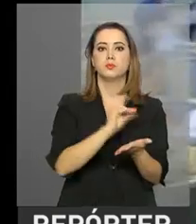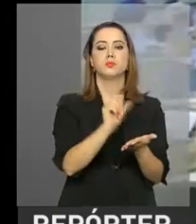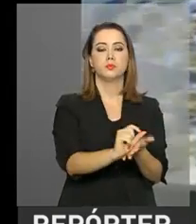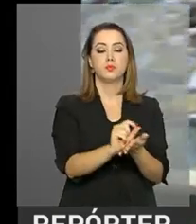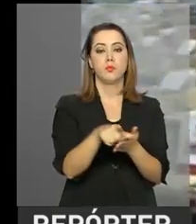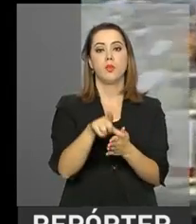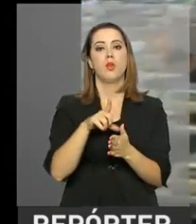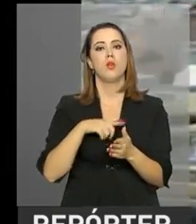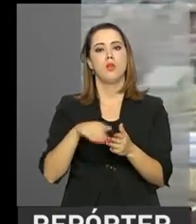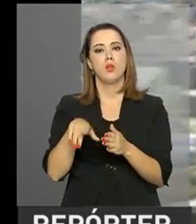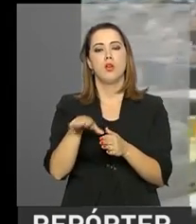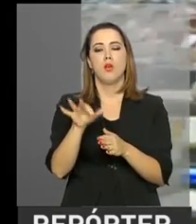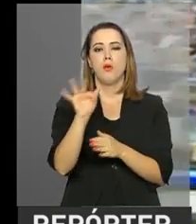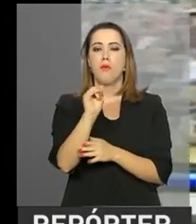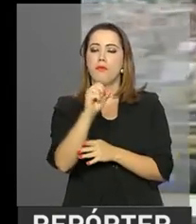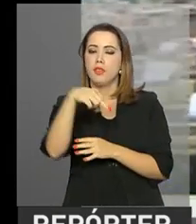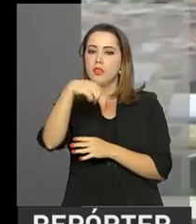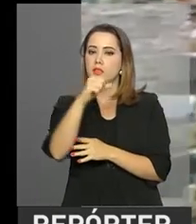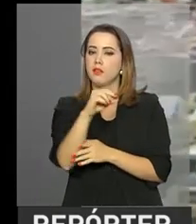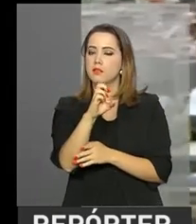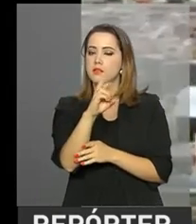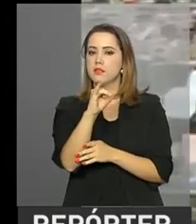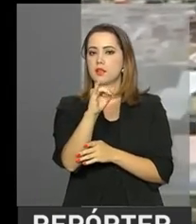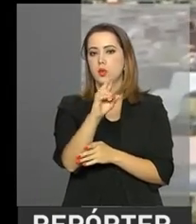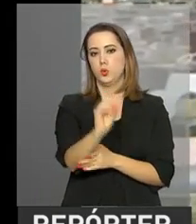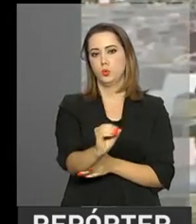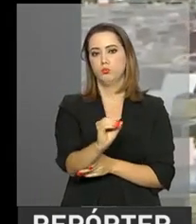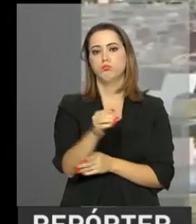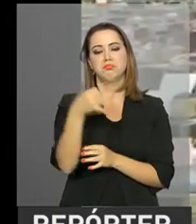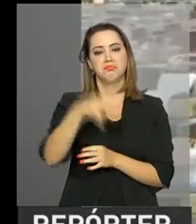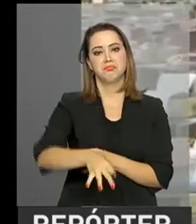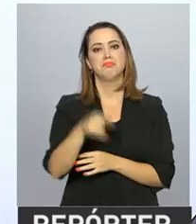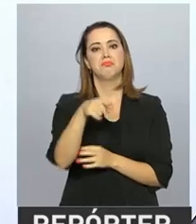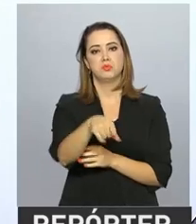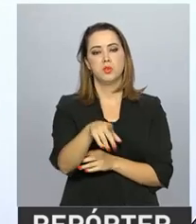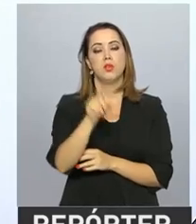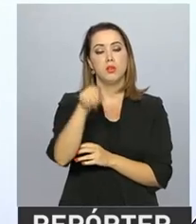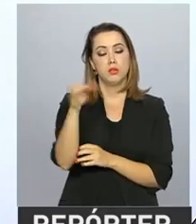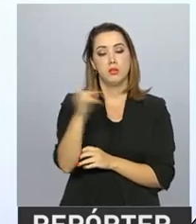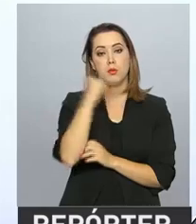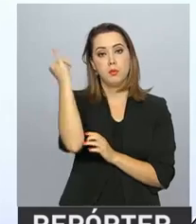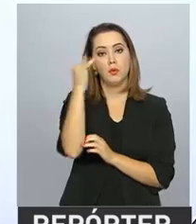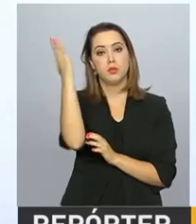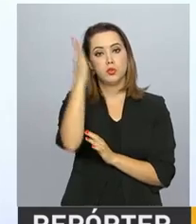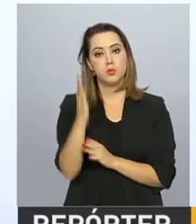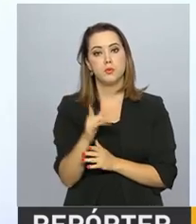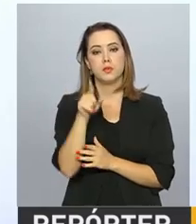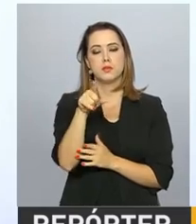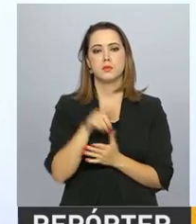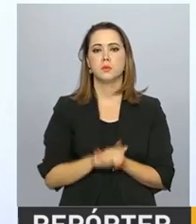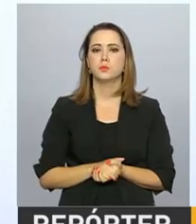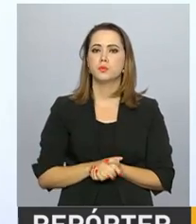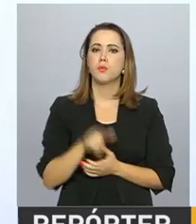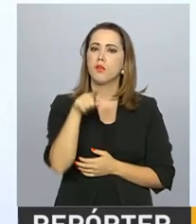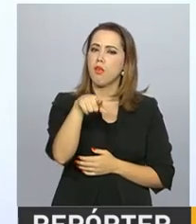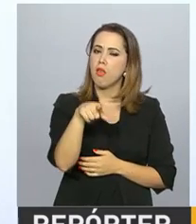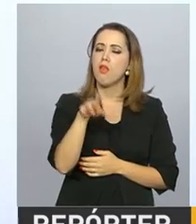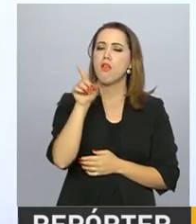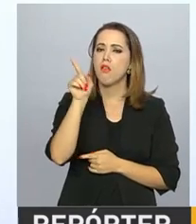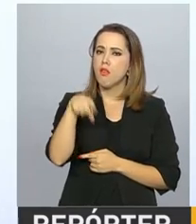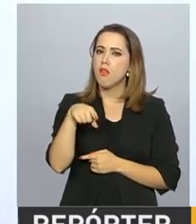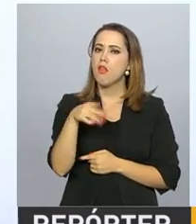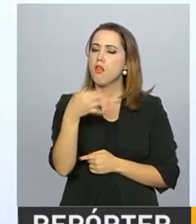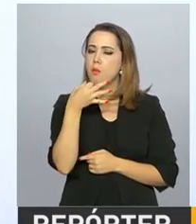sistema financeiro sólido representa uma fonte importante para o Brasil é provavelmente o país com mais capacidade de